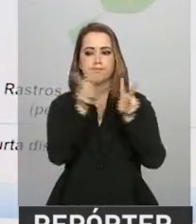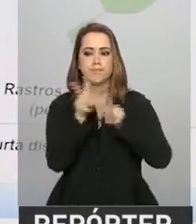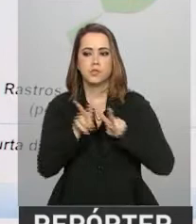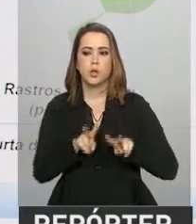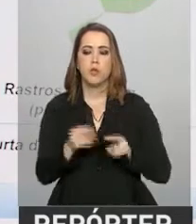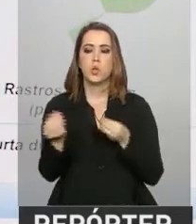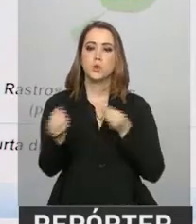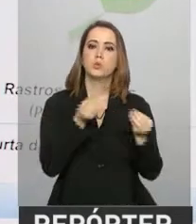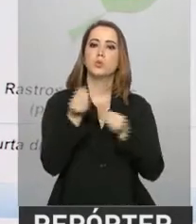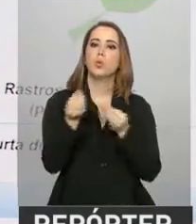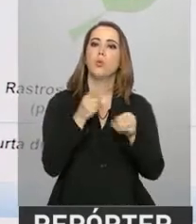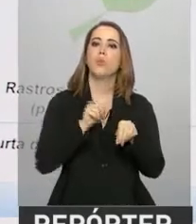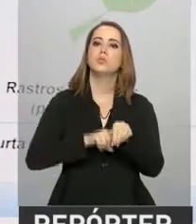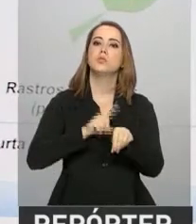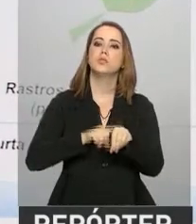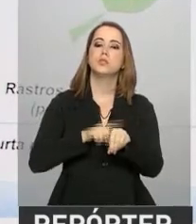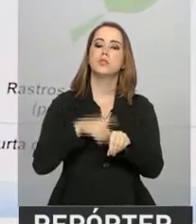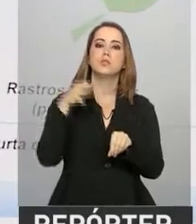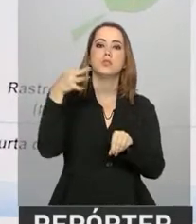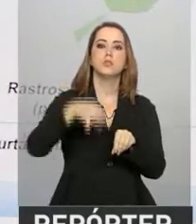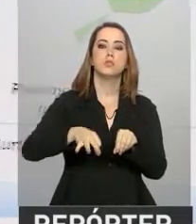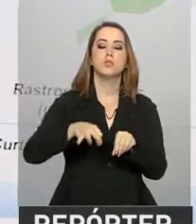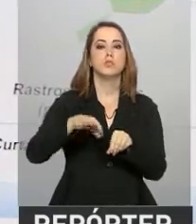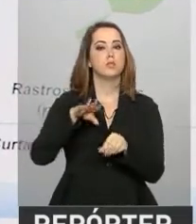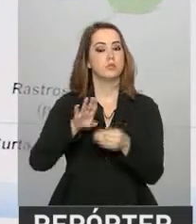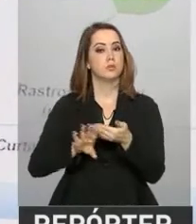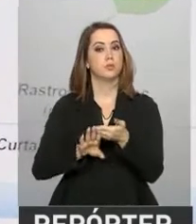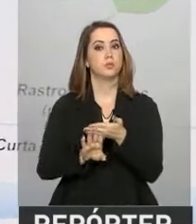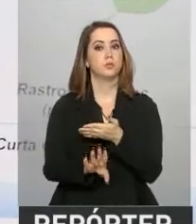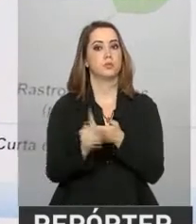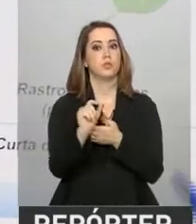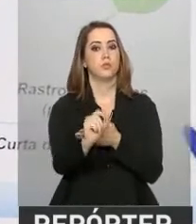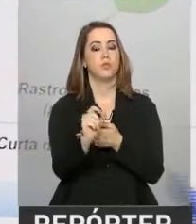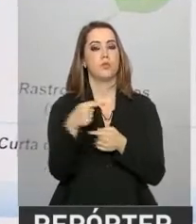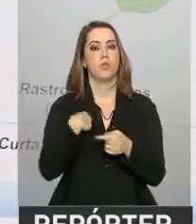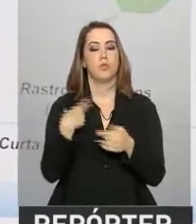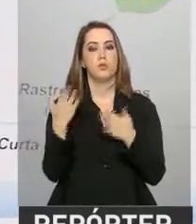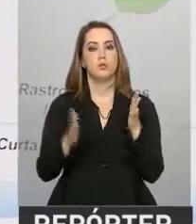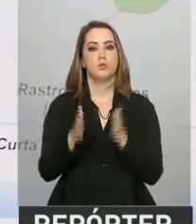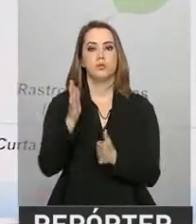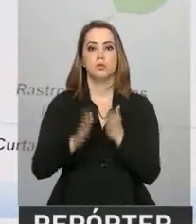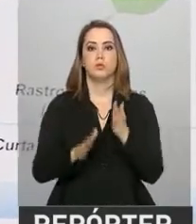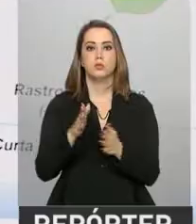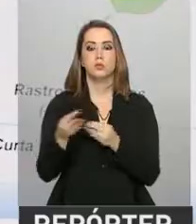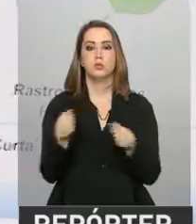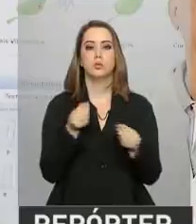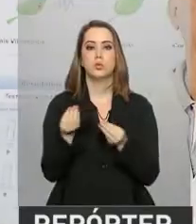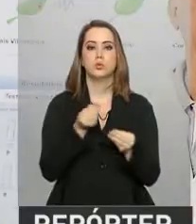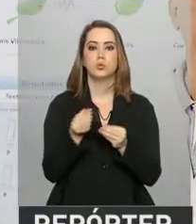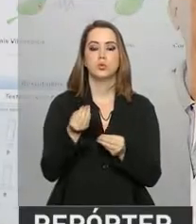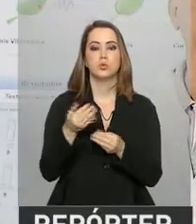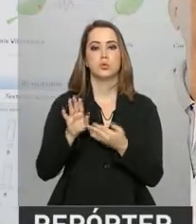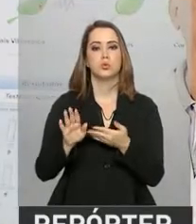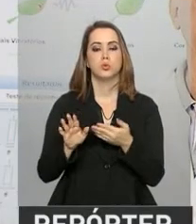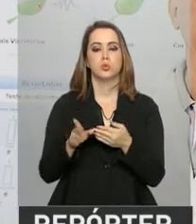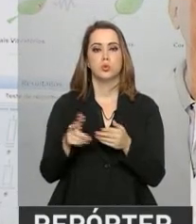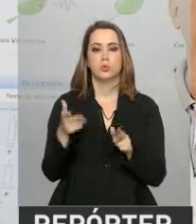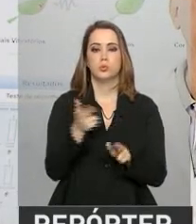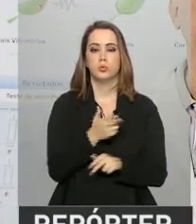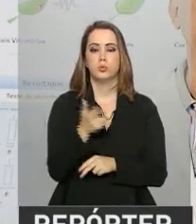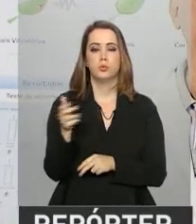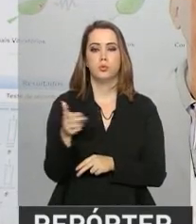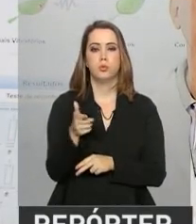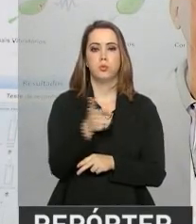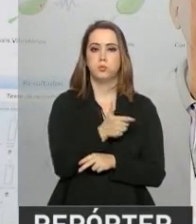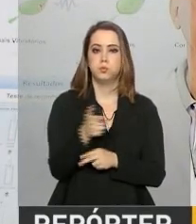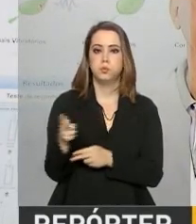detectar quando a praga aparece lavor e aí o período de aplicar o tratamento no brasil são cerca de 15